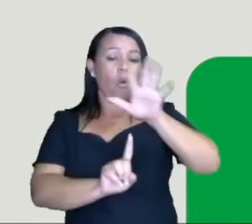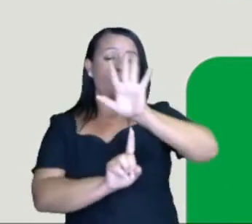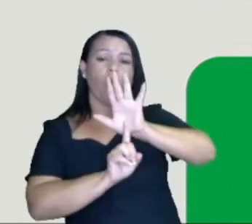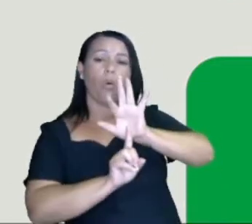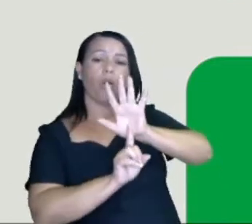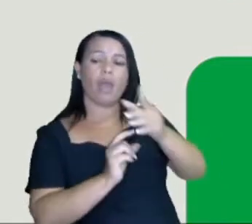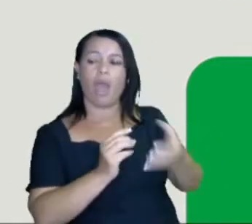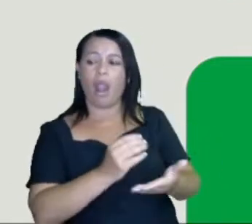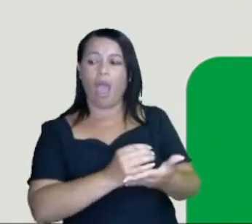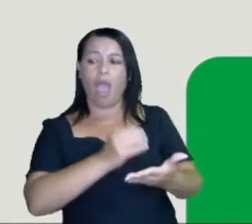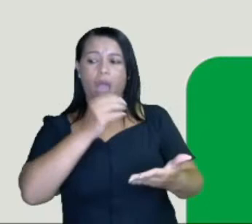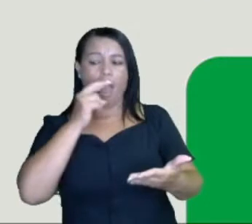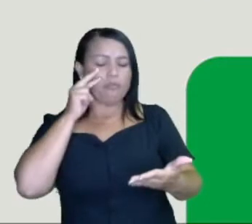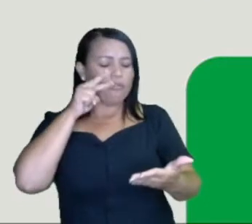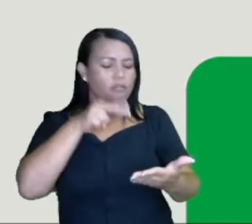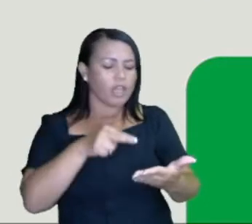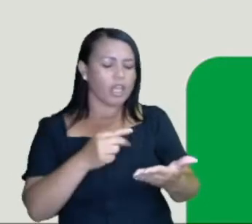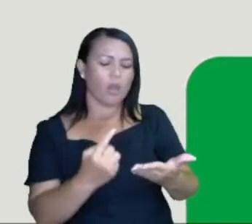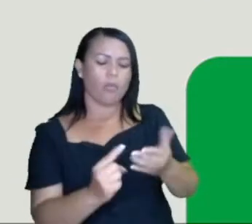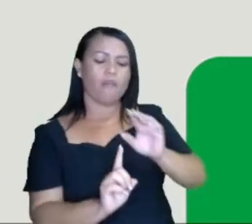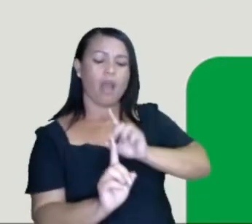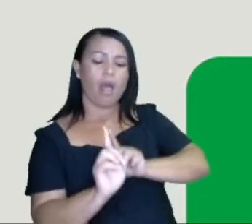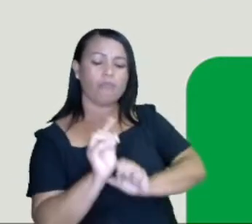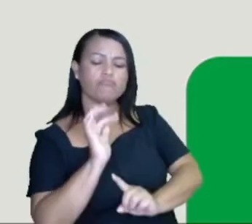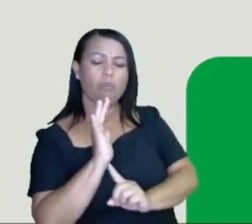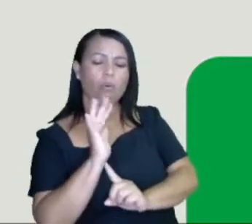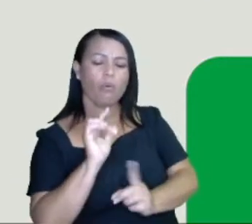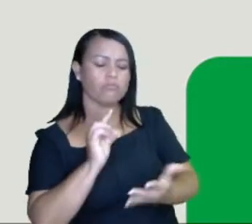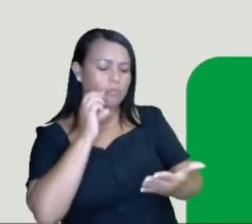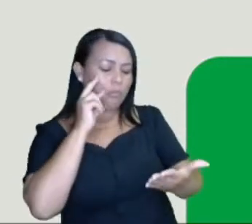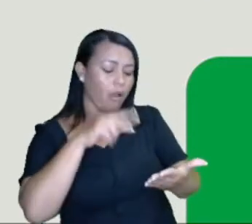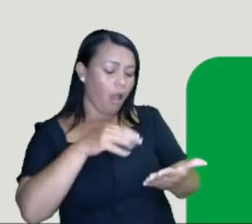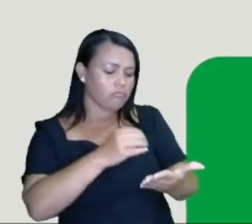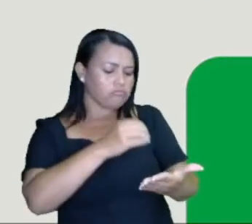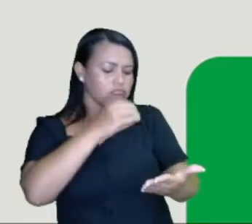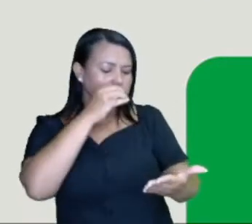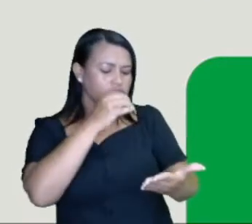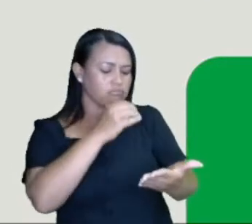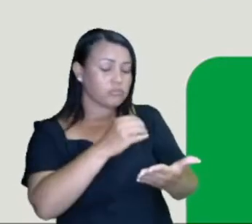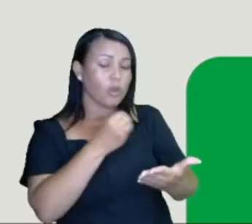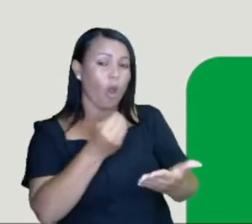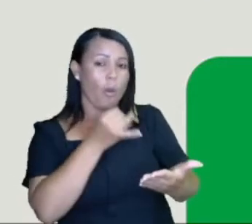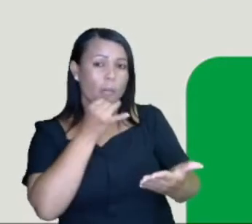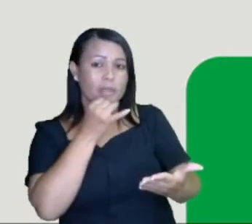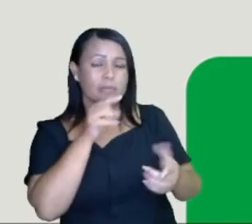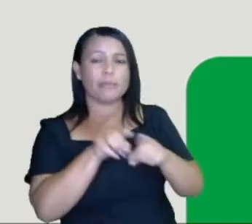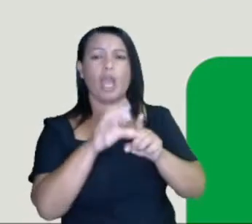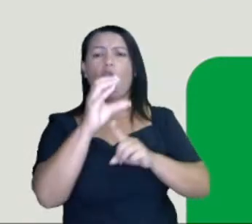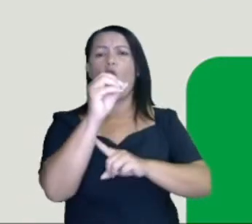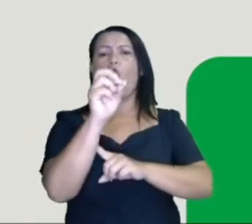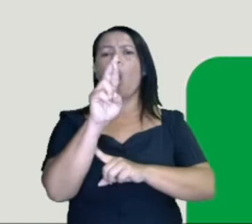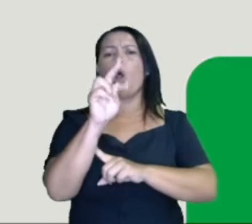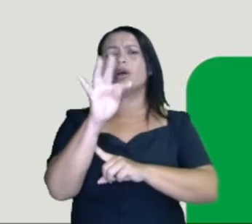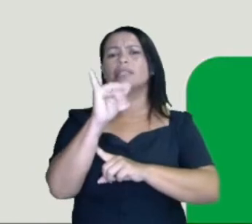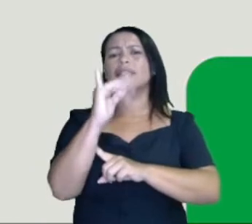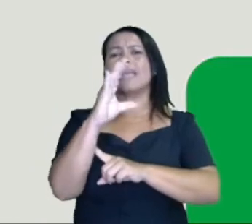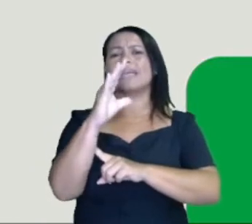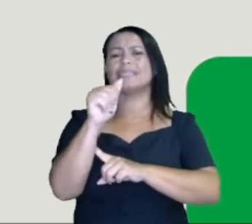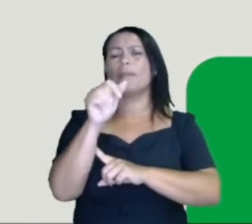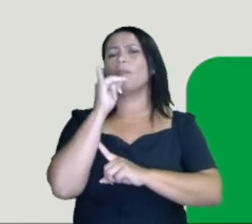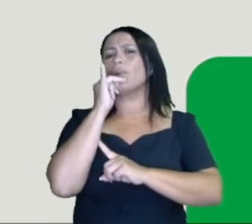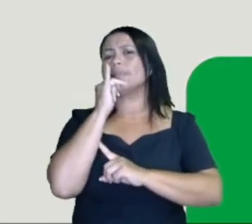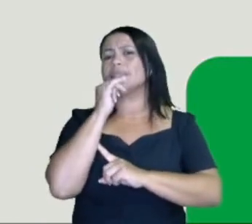disso, a partir de um pedaço de cortiça, gente, é aquele mesmo material em que são feitas as rolhas do